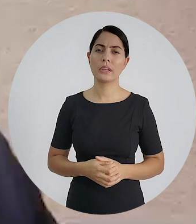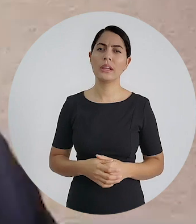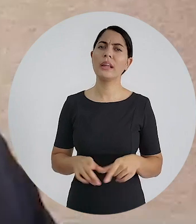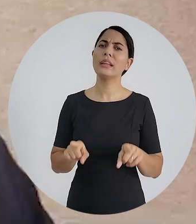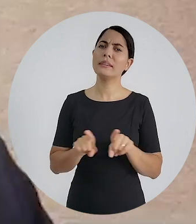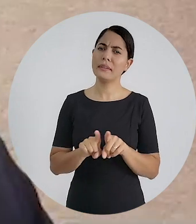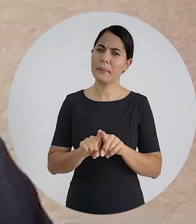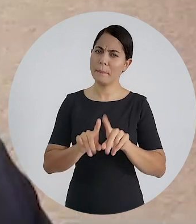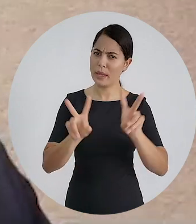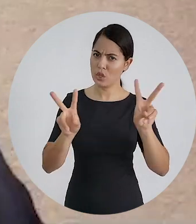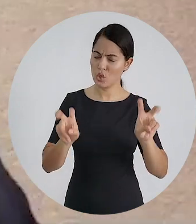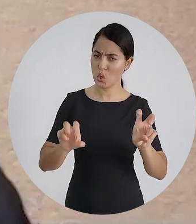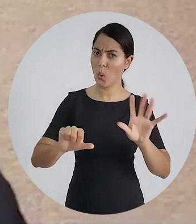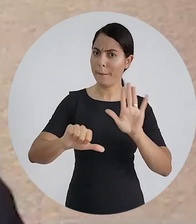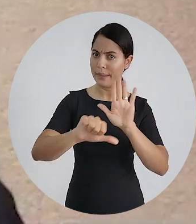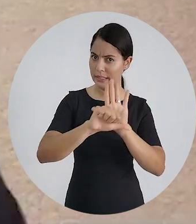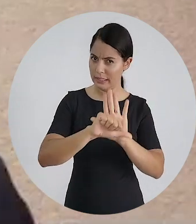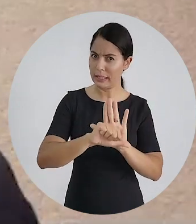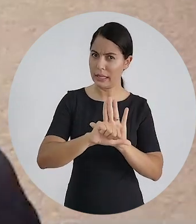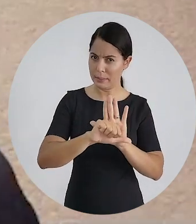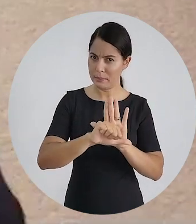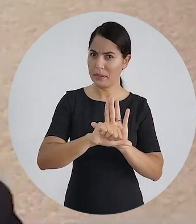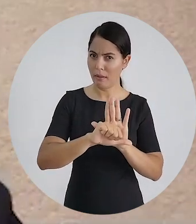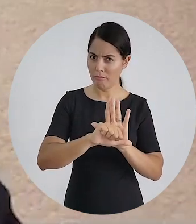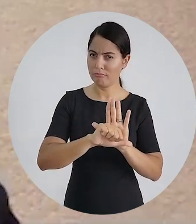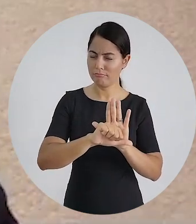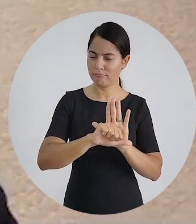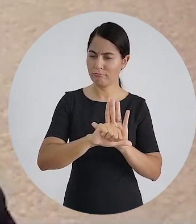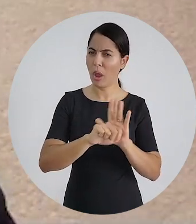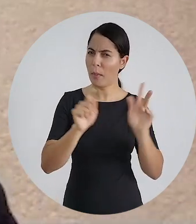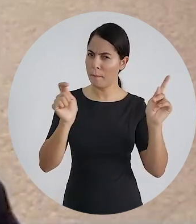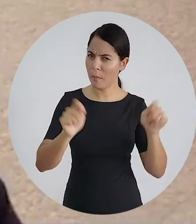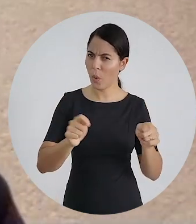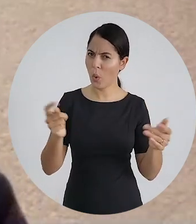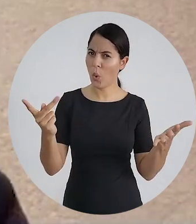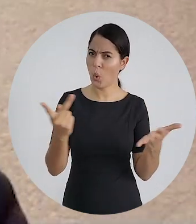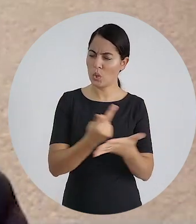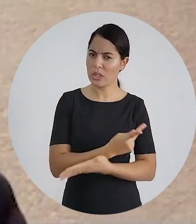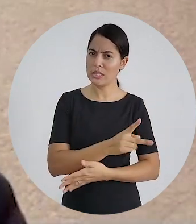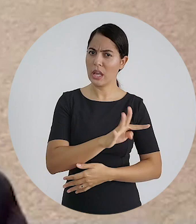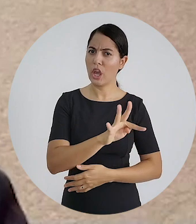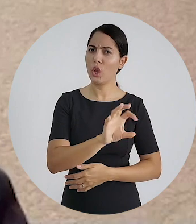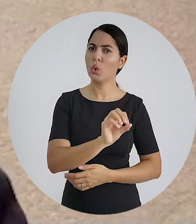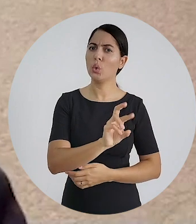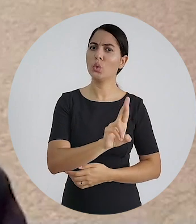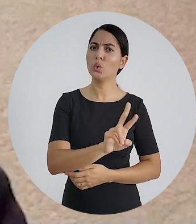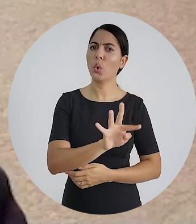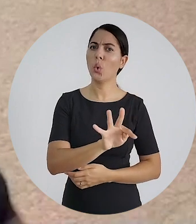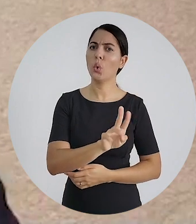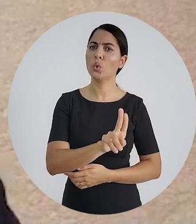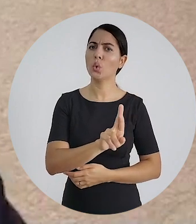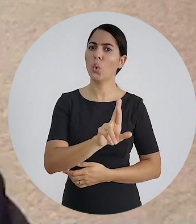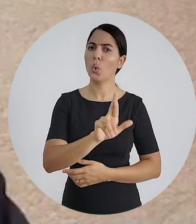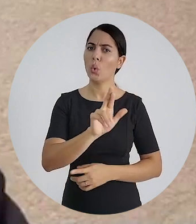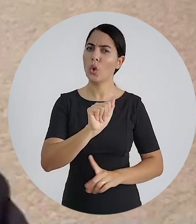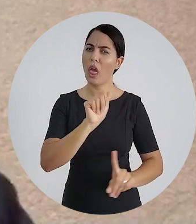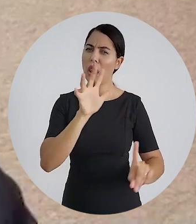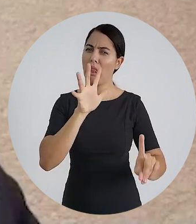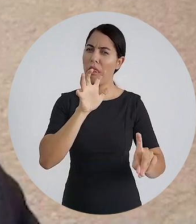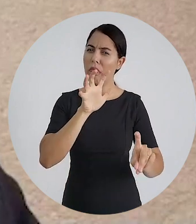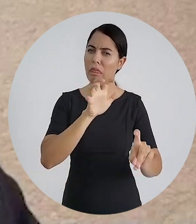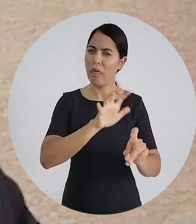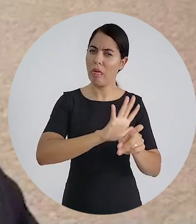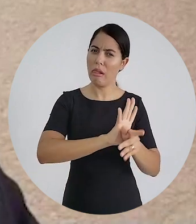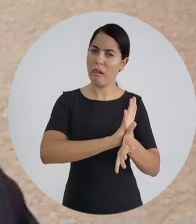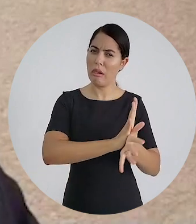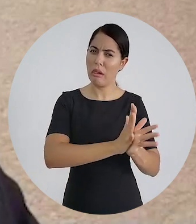falou de processo criminal. Essa situação ela pode ser associada ao crime, por exemplo, de tortura, bem como a possibilidade